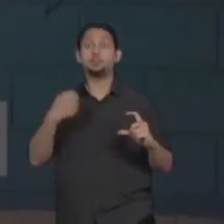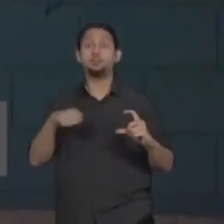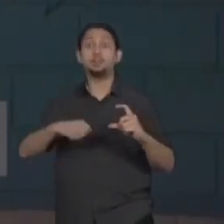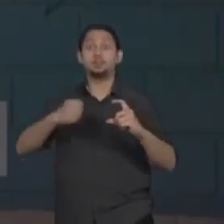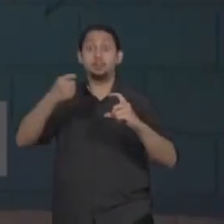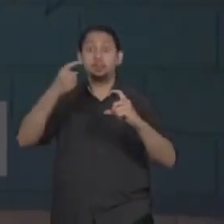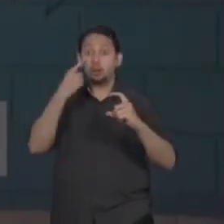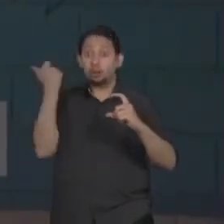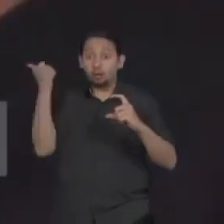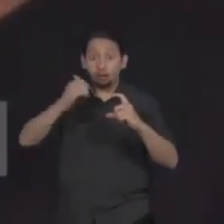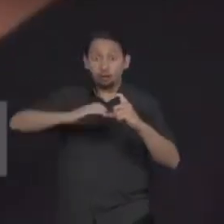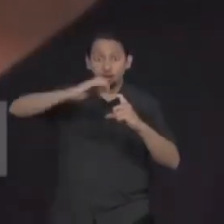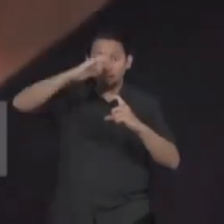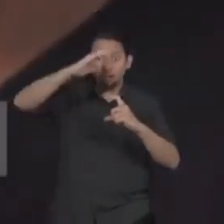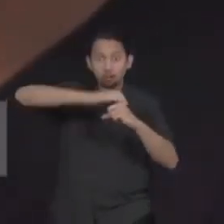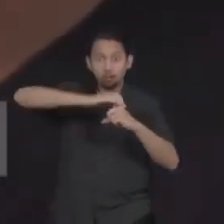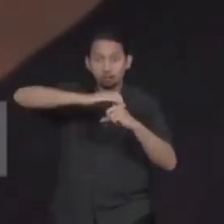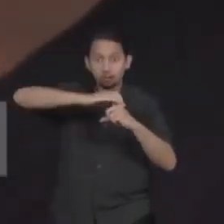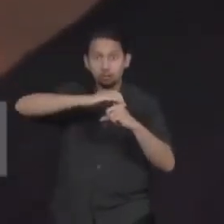essa pecinha.